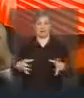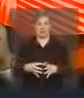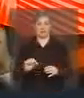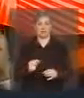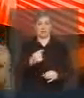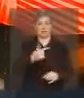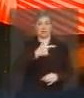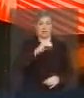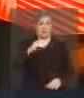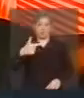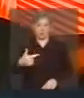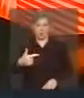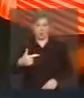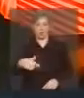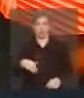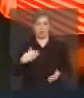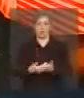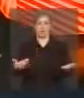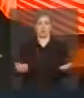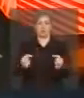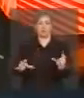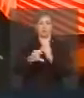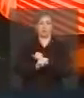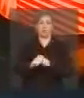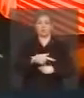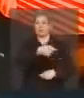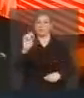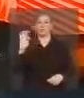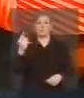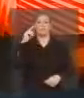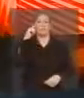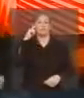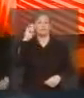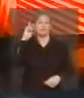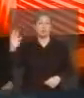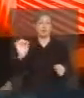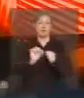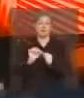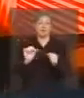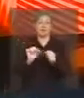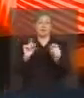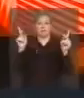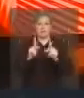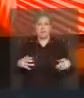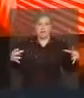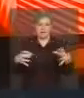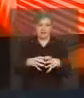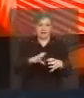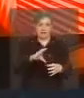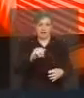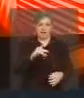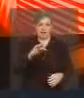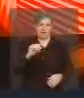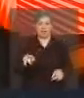em 2002 foi aquilo que todo mundo sonhava em fazer, que era estabelecer uma harmonia entre o capital e o